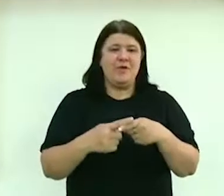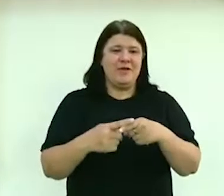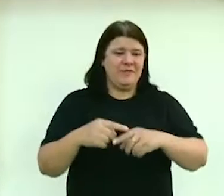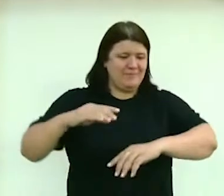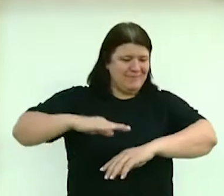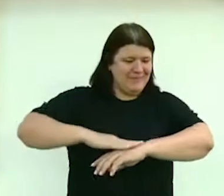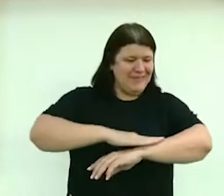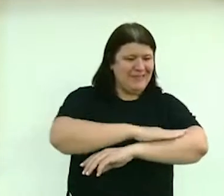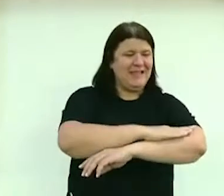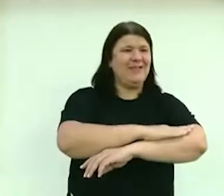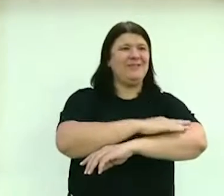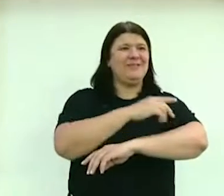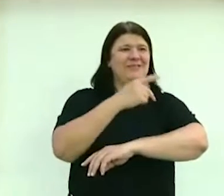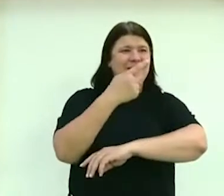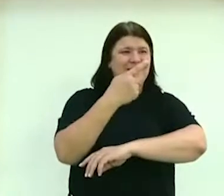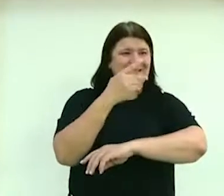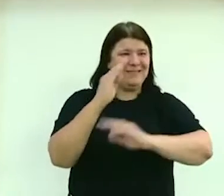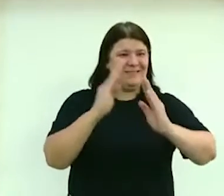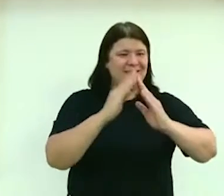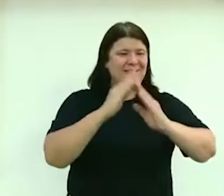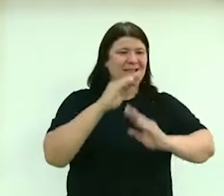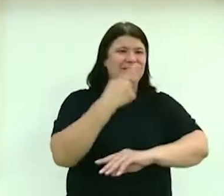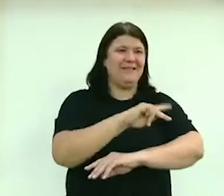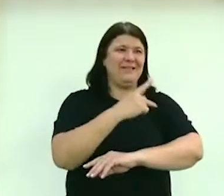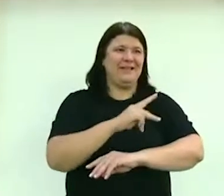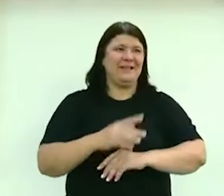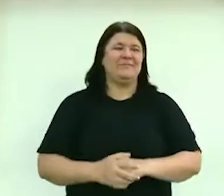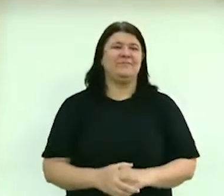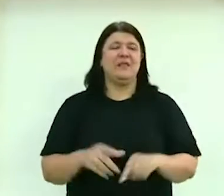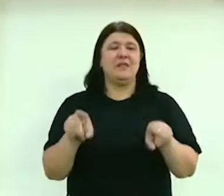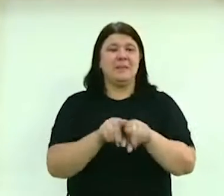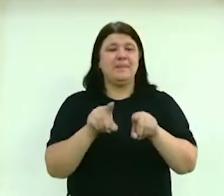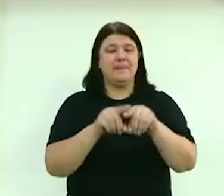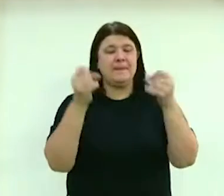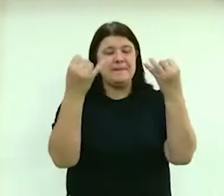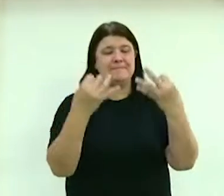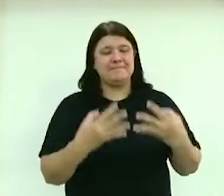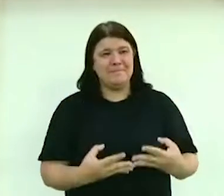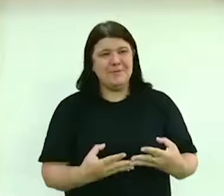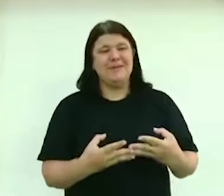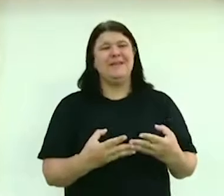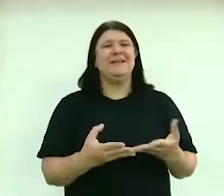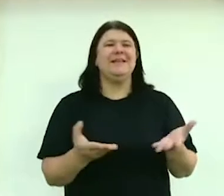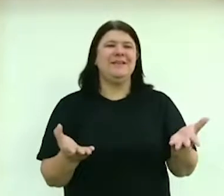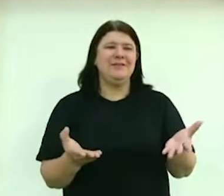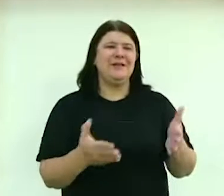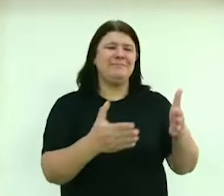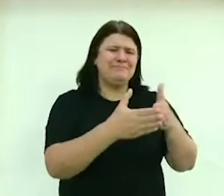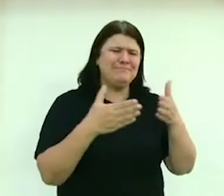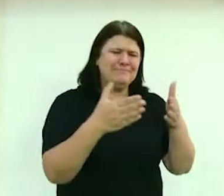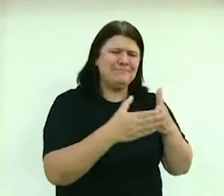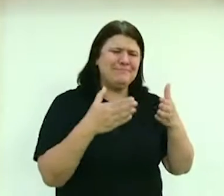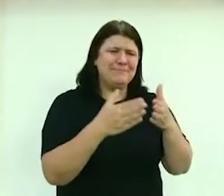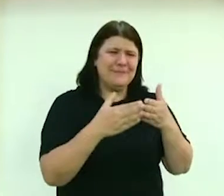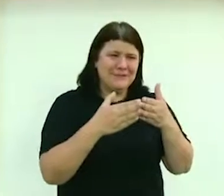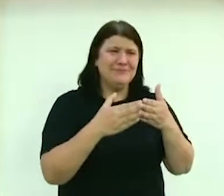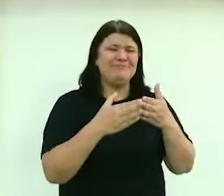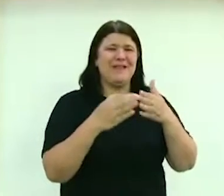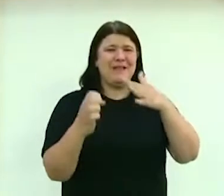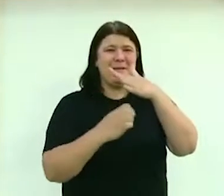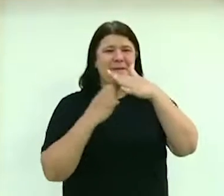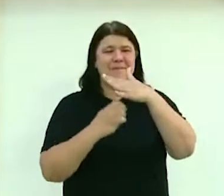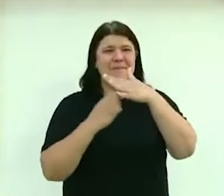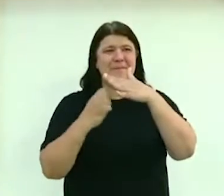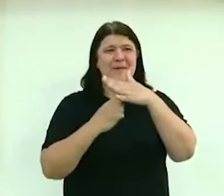inconveniente para moradores e transeuntes. A mesma ainda nos relatou ter efetuado várias solicitações junto à empresa Electro,